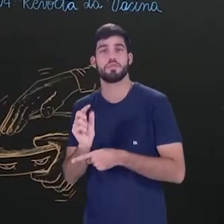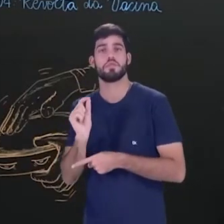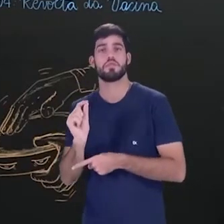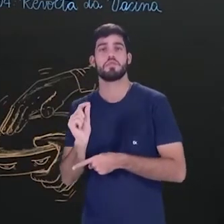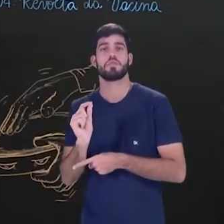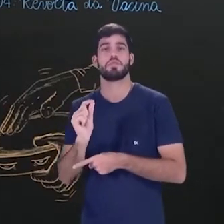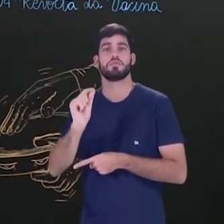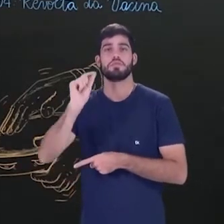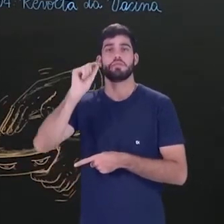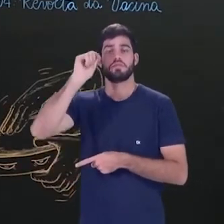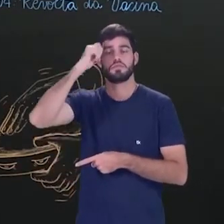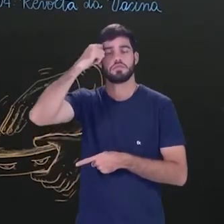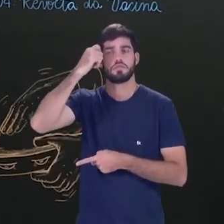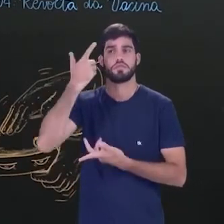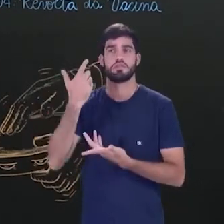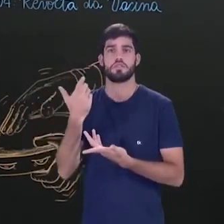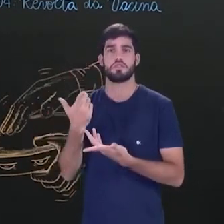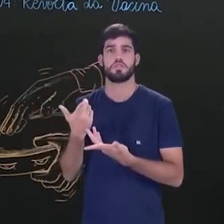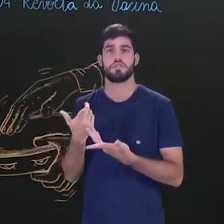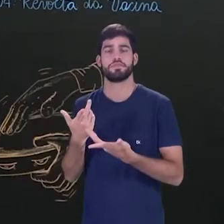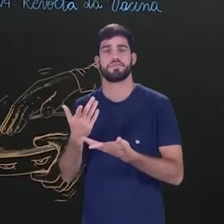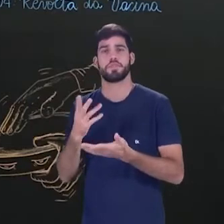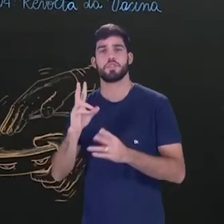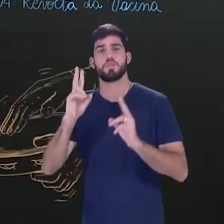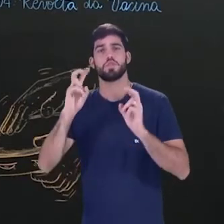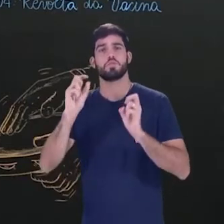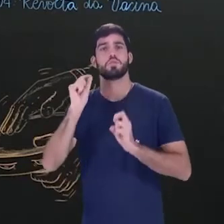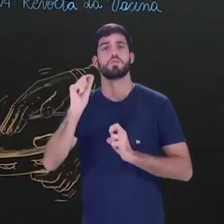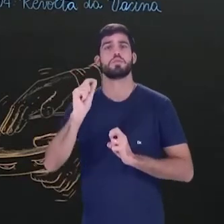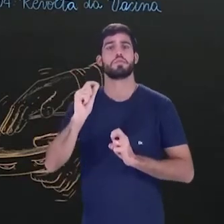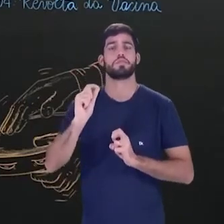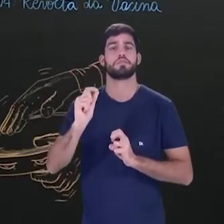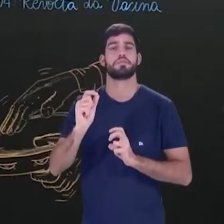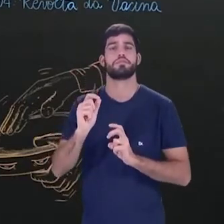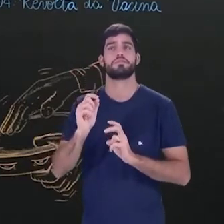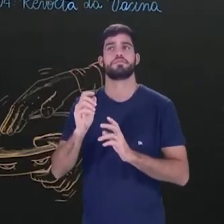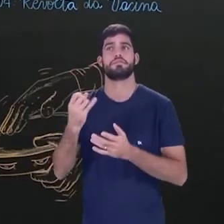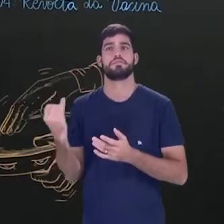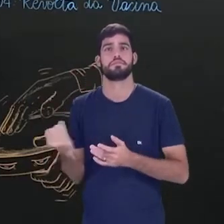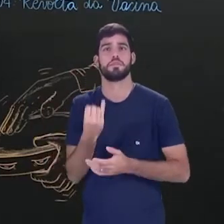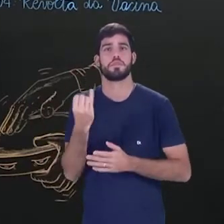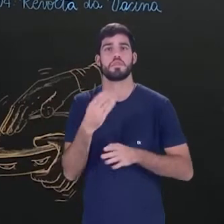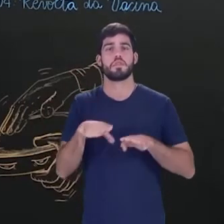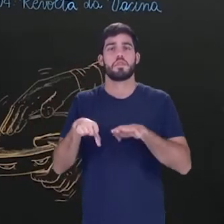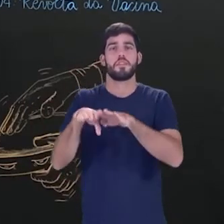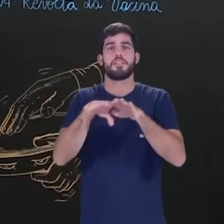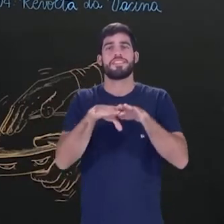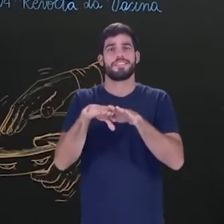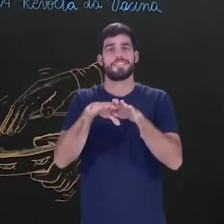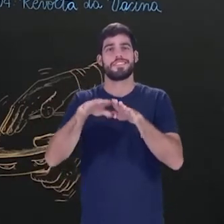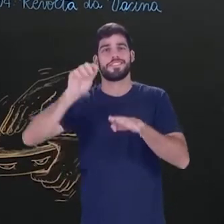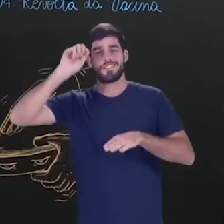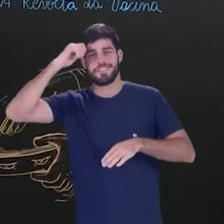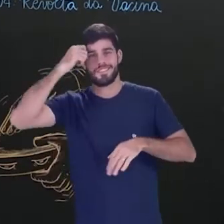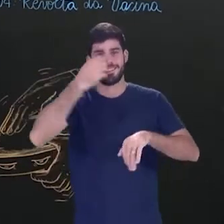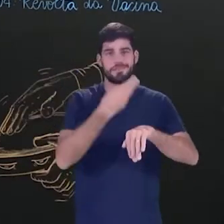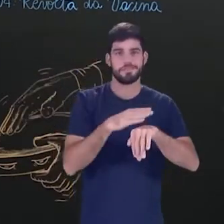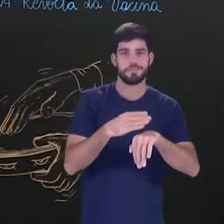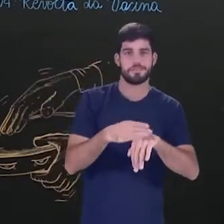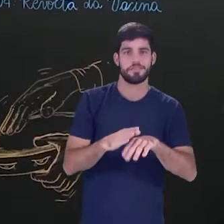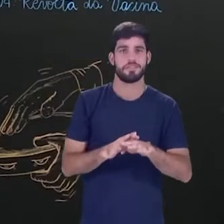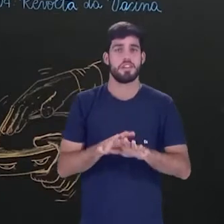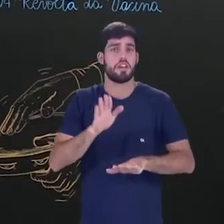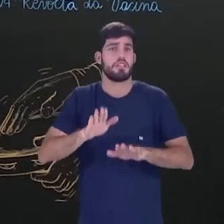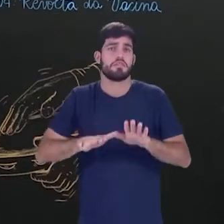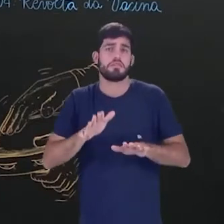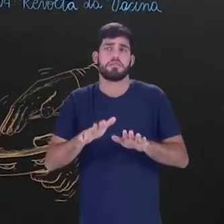uma discussão super madura sobre a necessidade de igualdade racial, por exemplo. Alguns republicanos sequer falavam muito